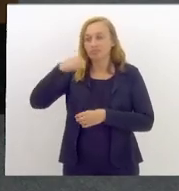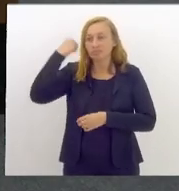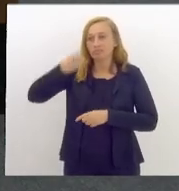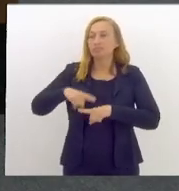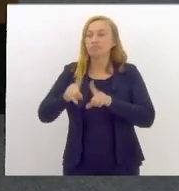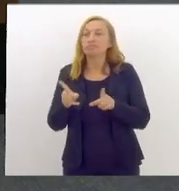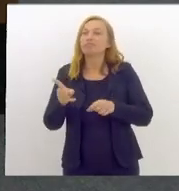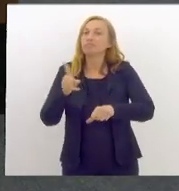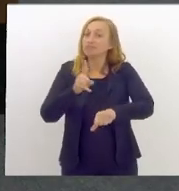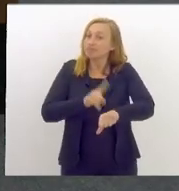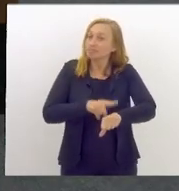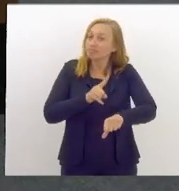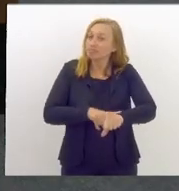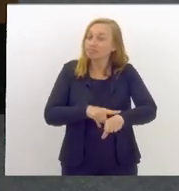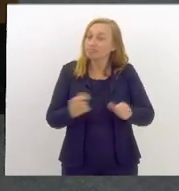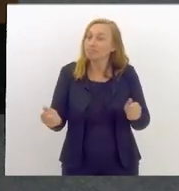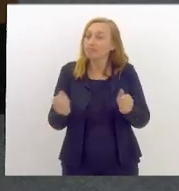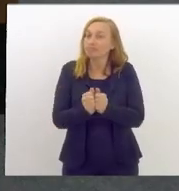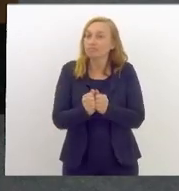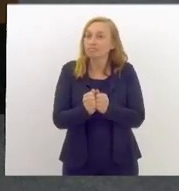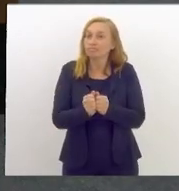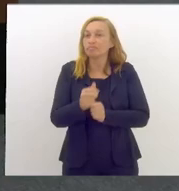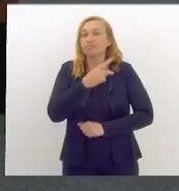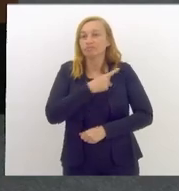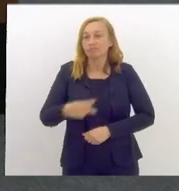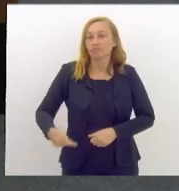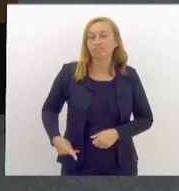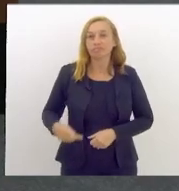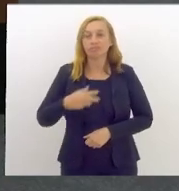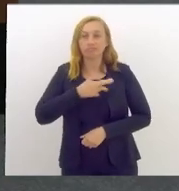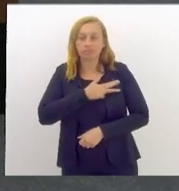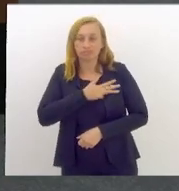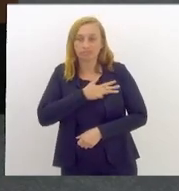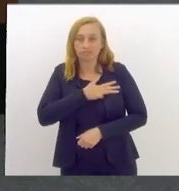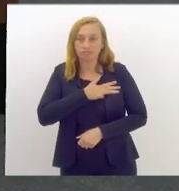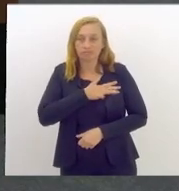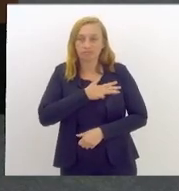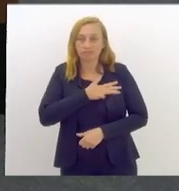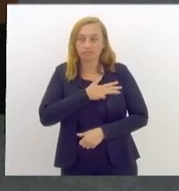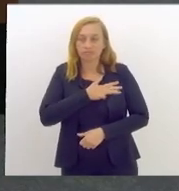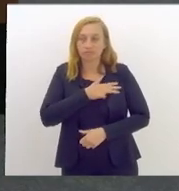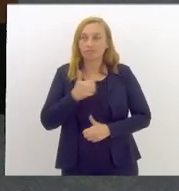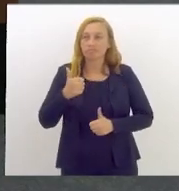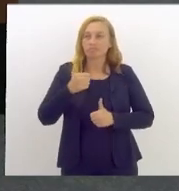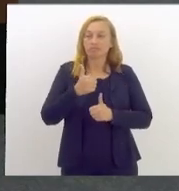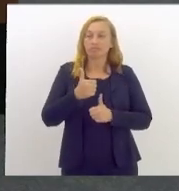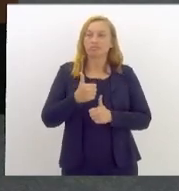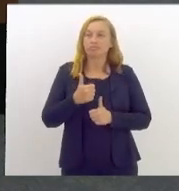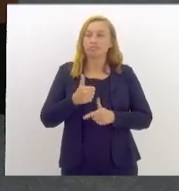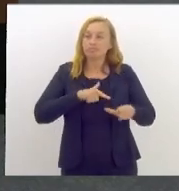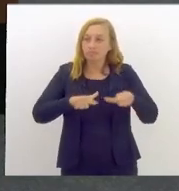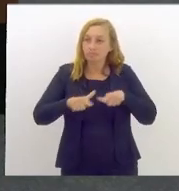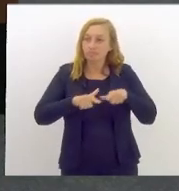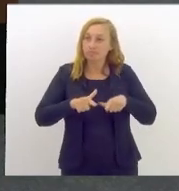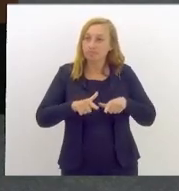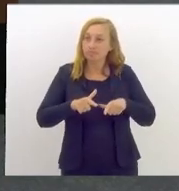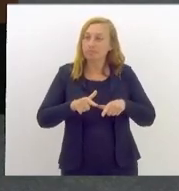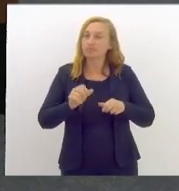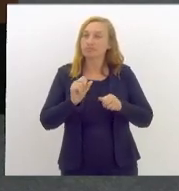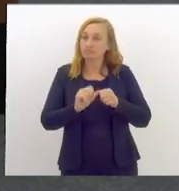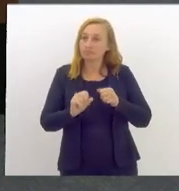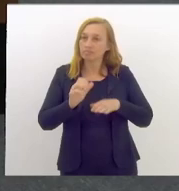está sendo o momento de estar junto da presidência da república assumindo uma função que Talvez possa fazer mais